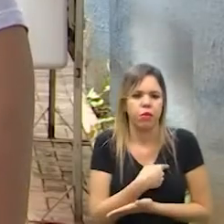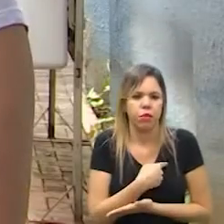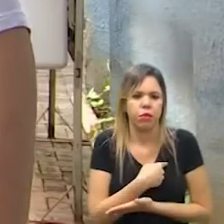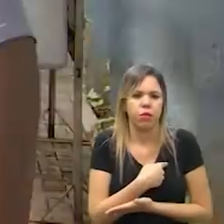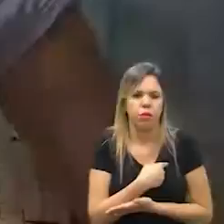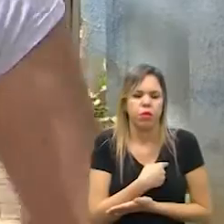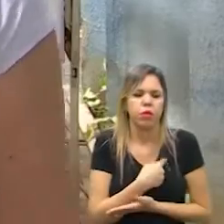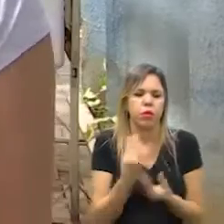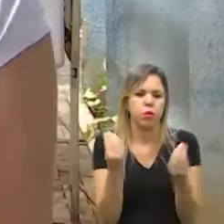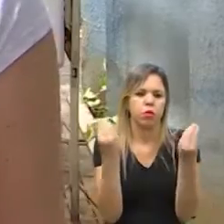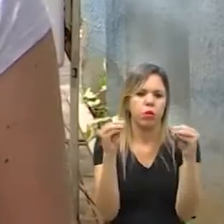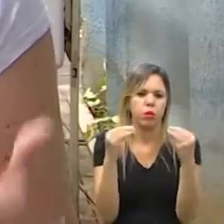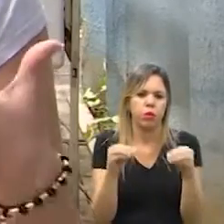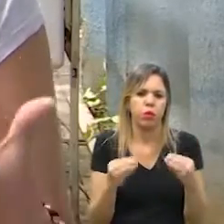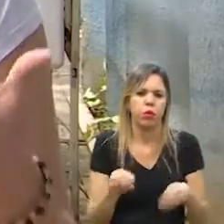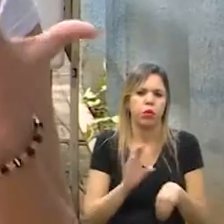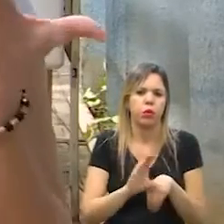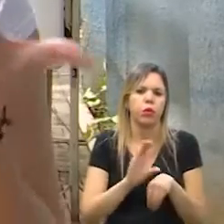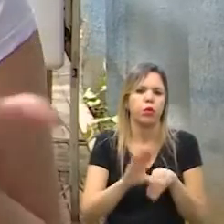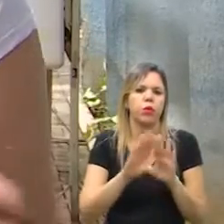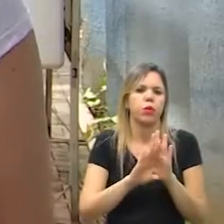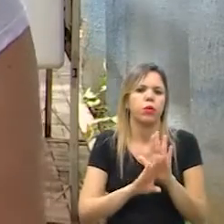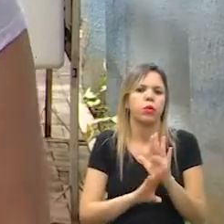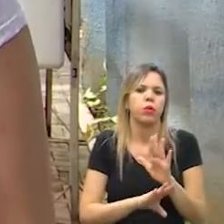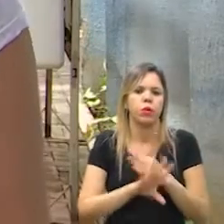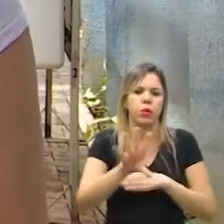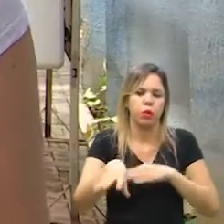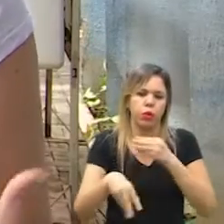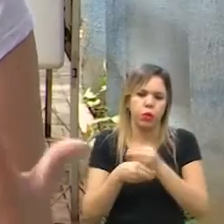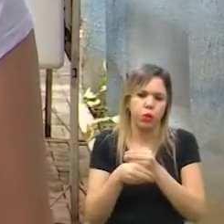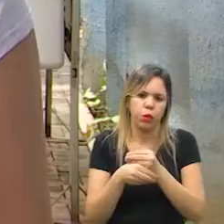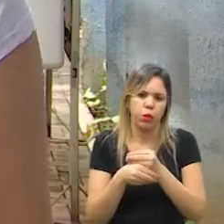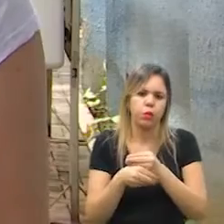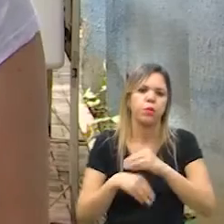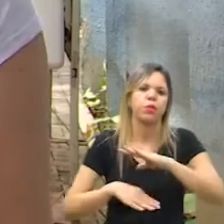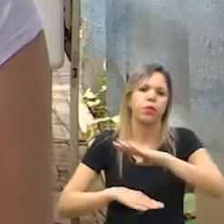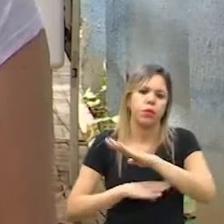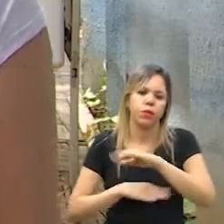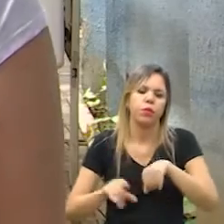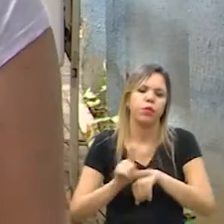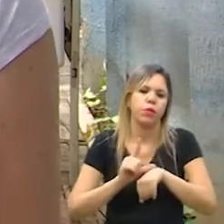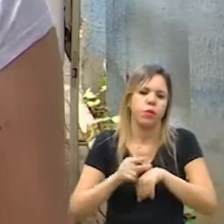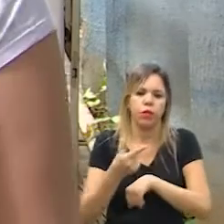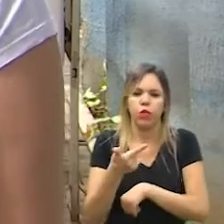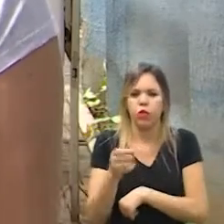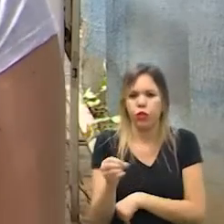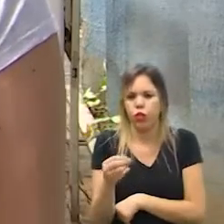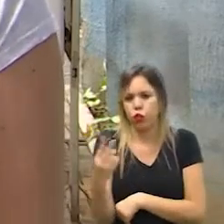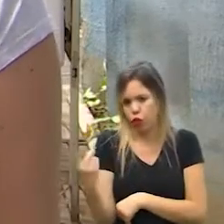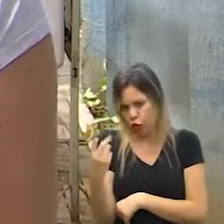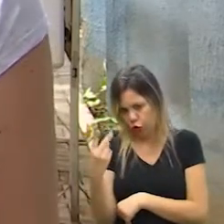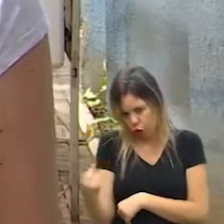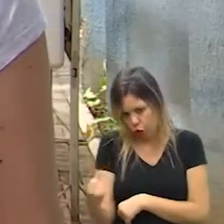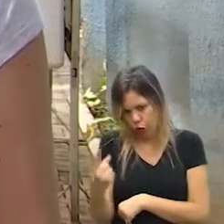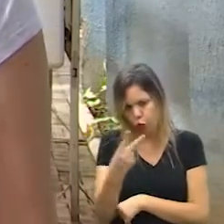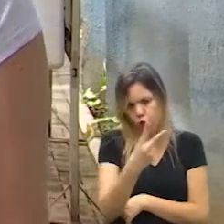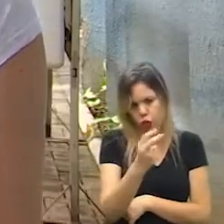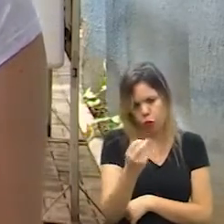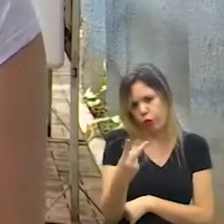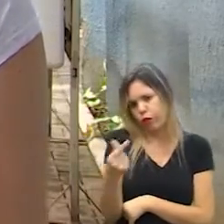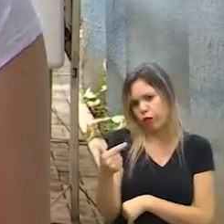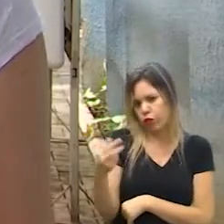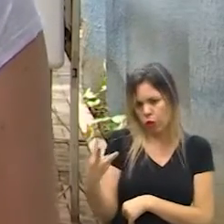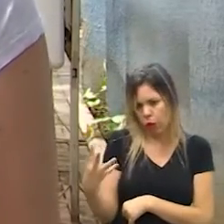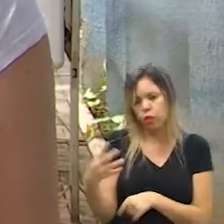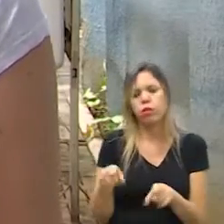de trabalho deles. Inicialmente, a gente colocou esse curso dentro do programa de integração da legislatura